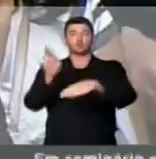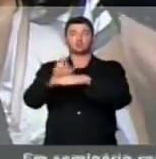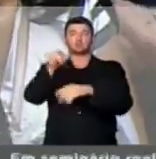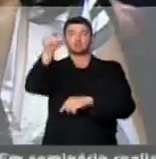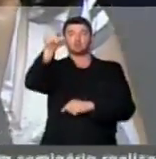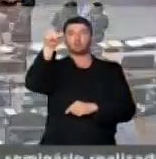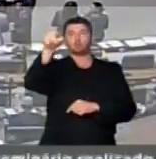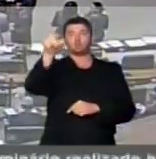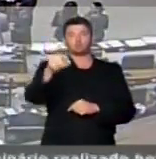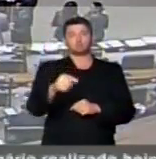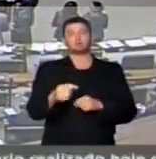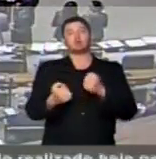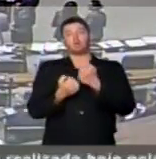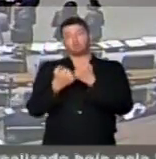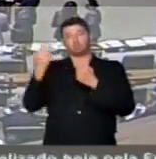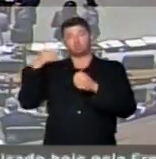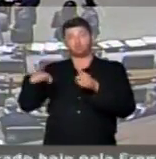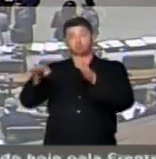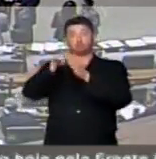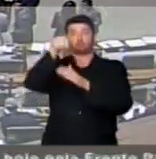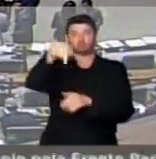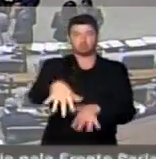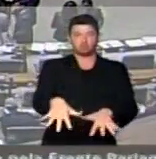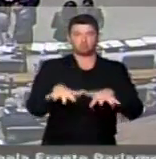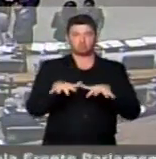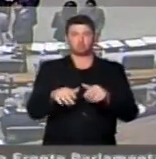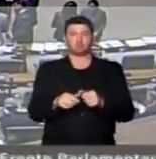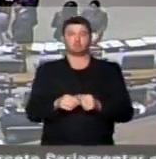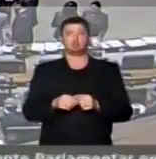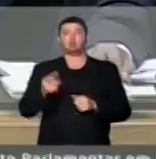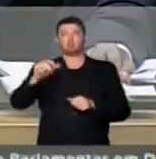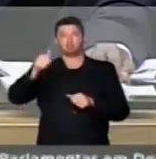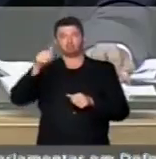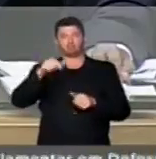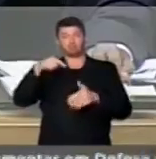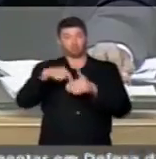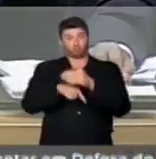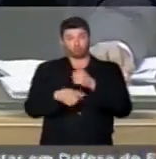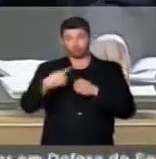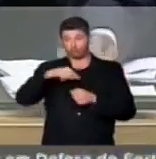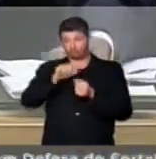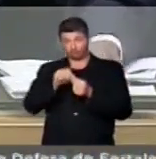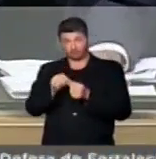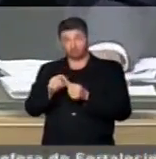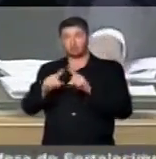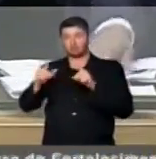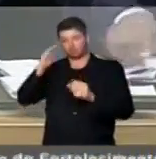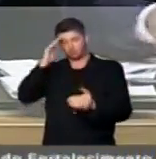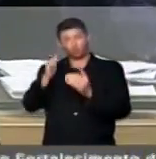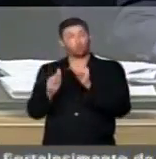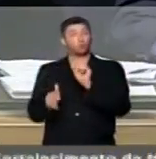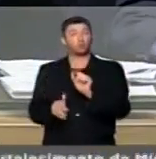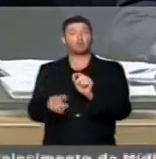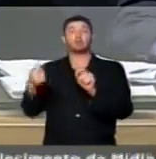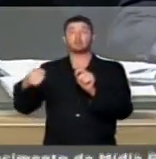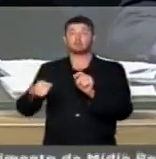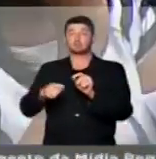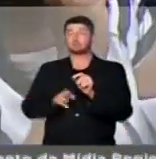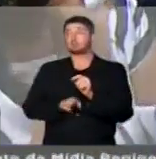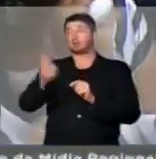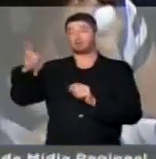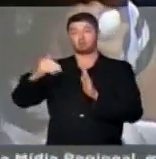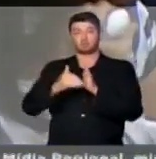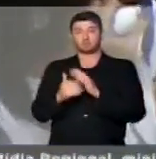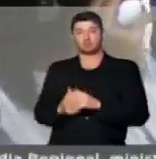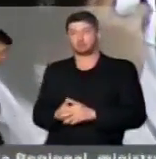recurso, mesmo tendo apoiado para que ele chegasse a plenário. Foi uma análise aprofundada e concordamos que ele tem que seguir para o